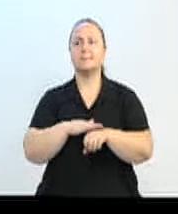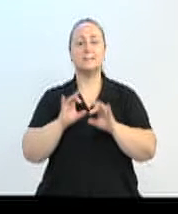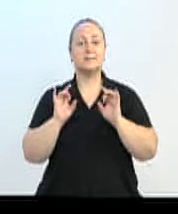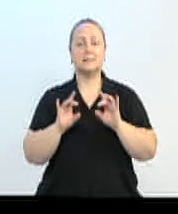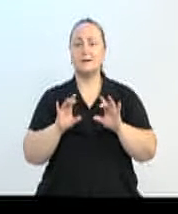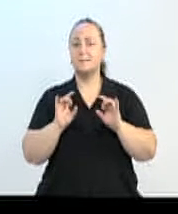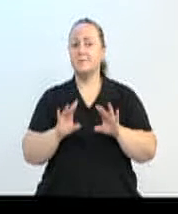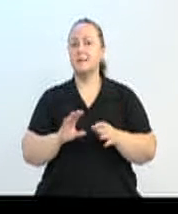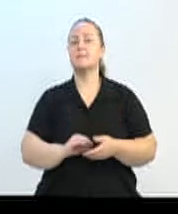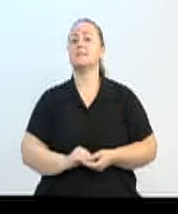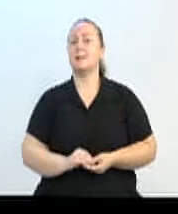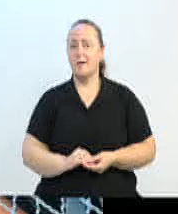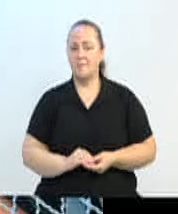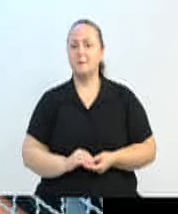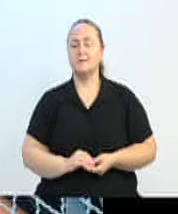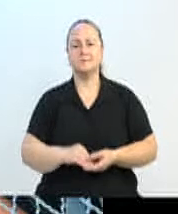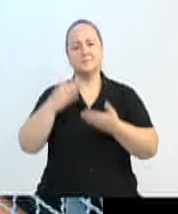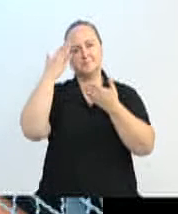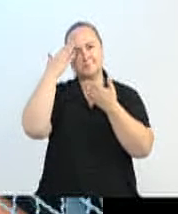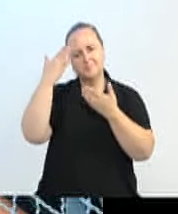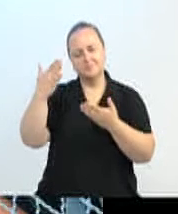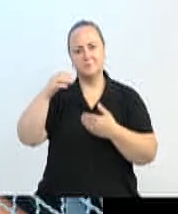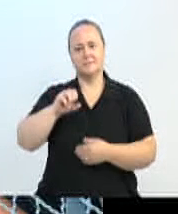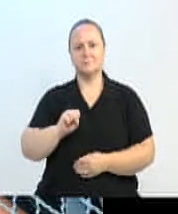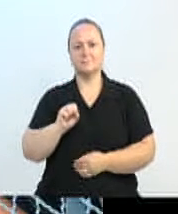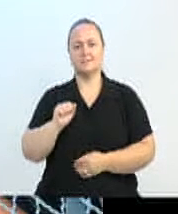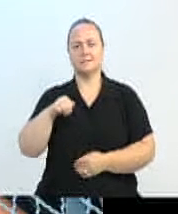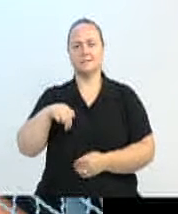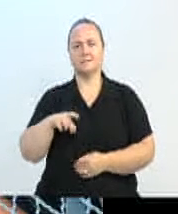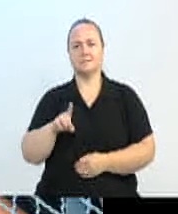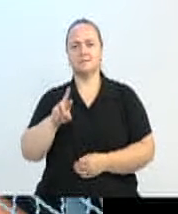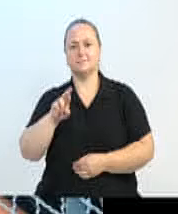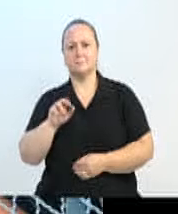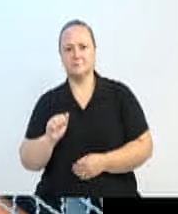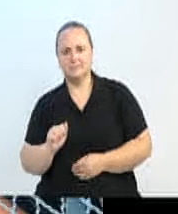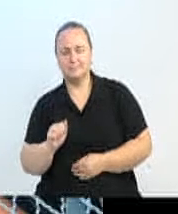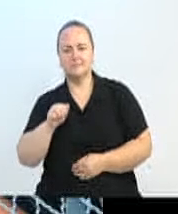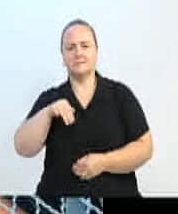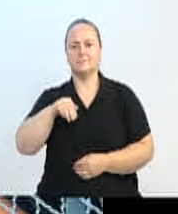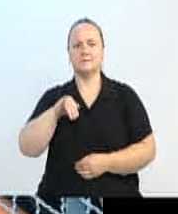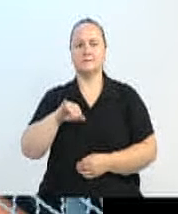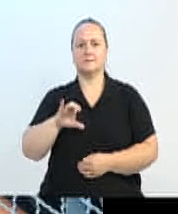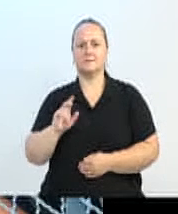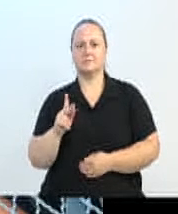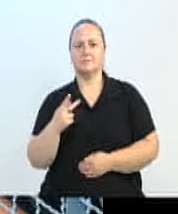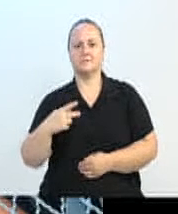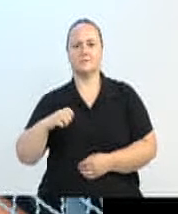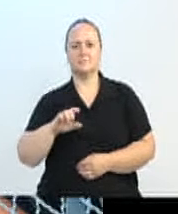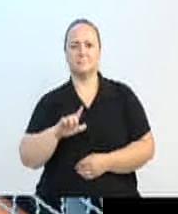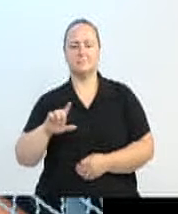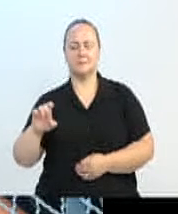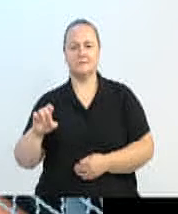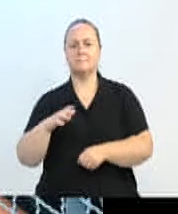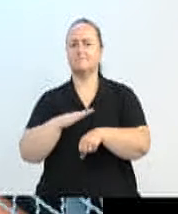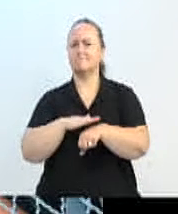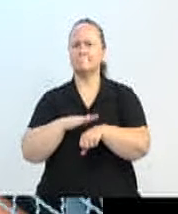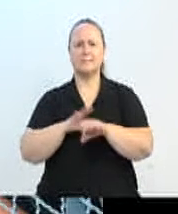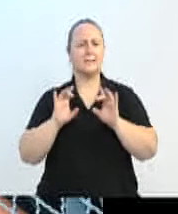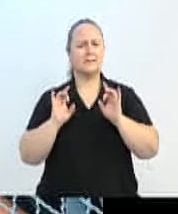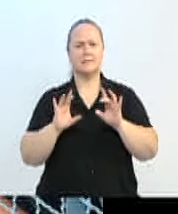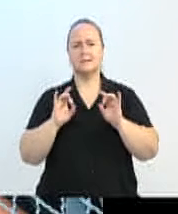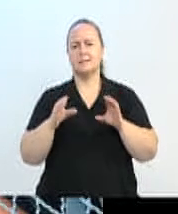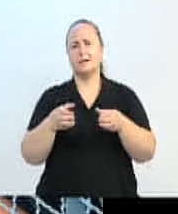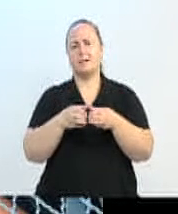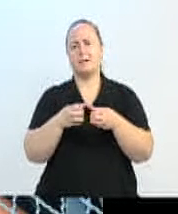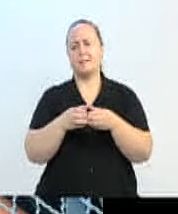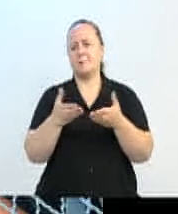nós temos hoje eu agradeço a Sandra a Michelle que a coordenadora de lá e nós tivemos um momento muito especial com a criançada e